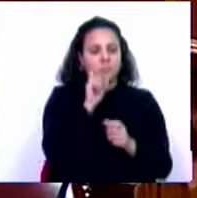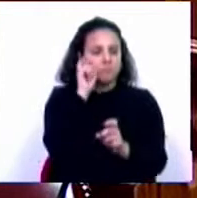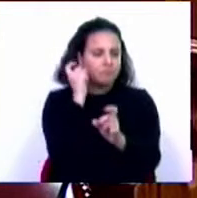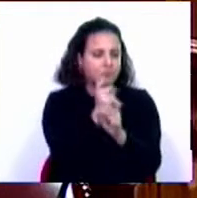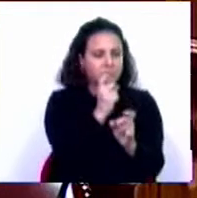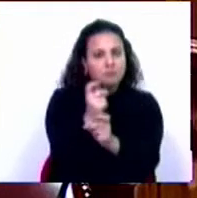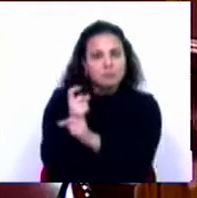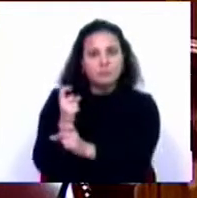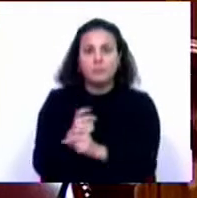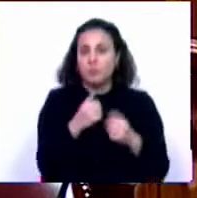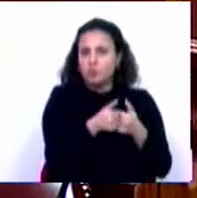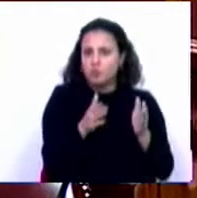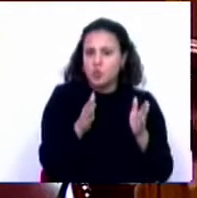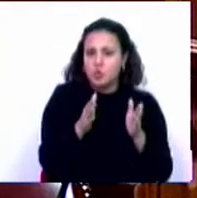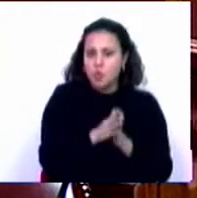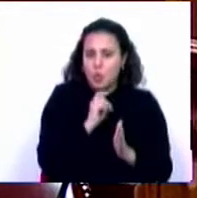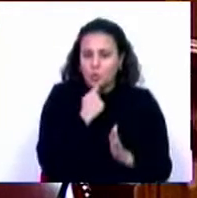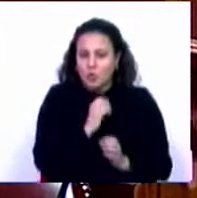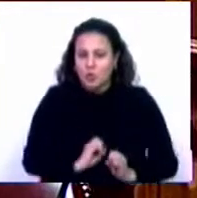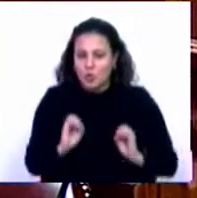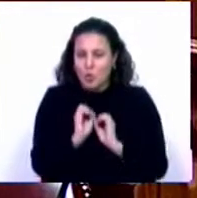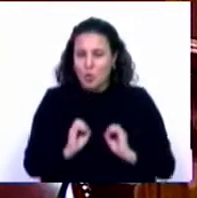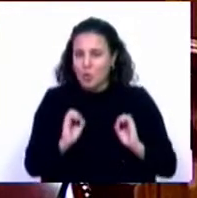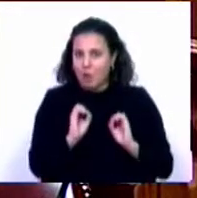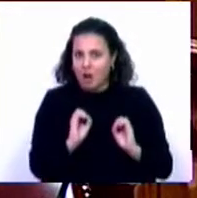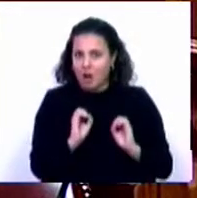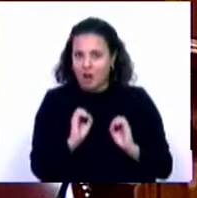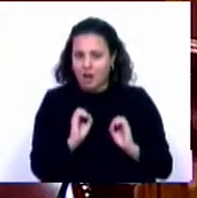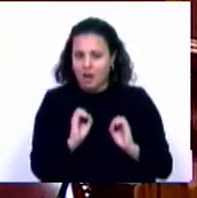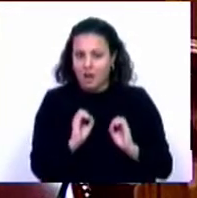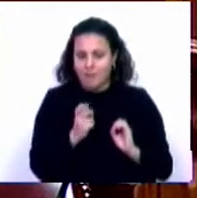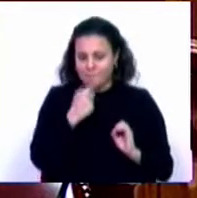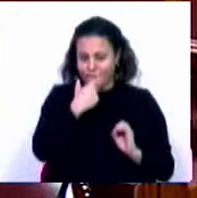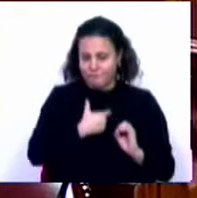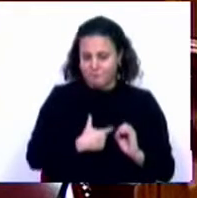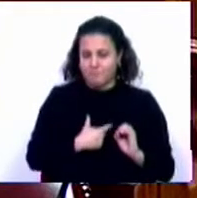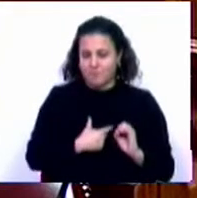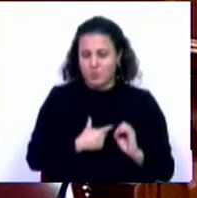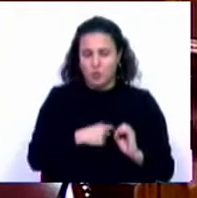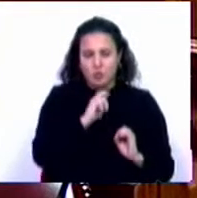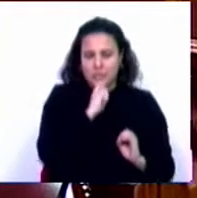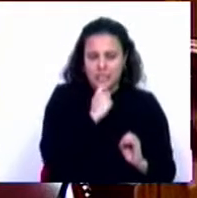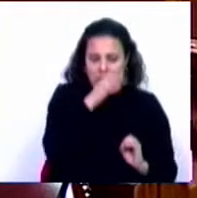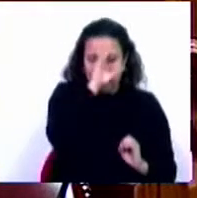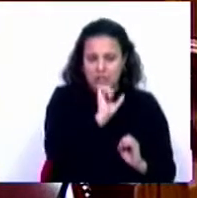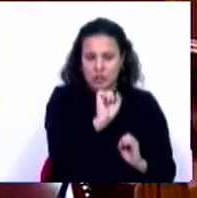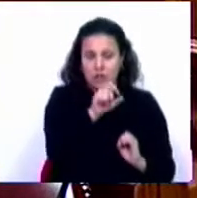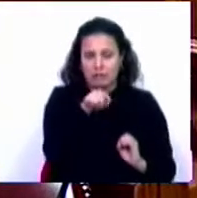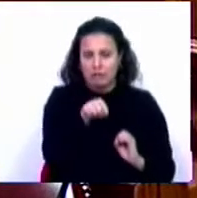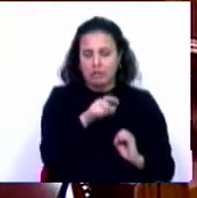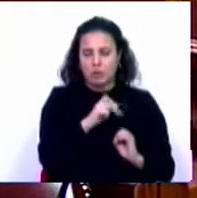etc. Não pode haver segredo para eles em relação a esse segredo de Estado que parece ser o algoritmo